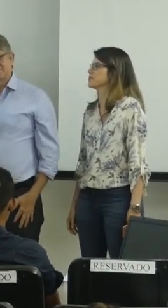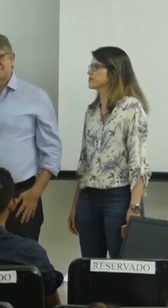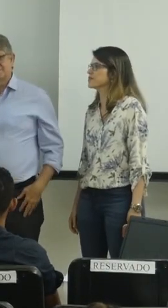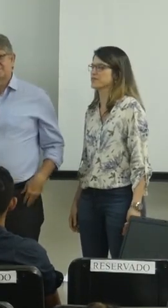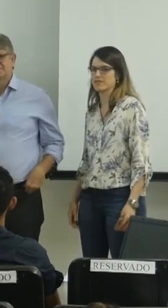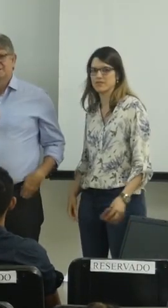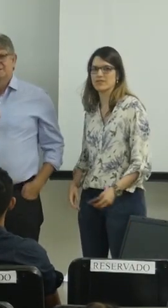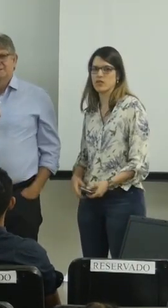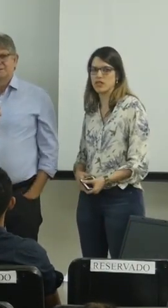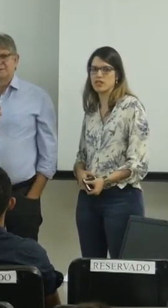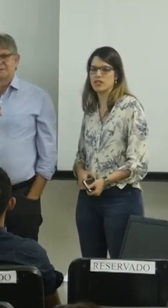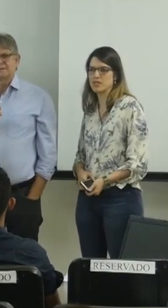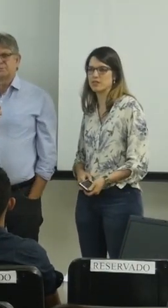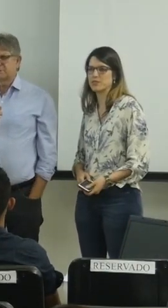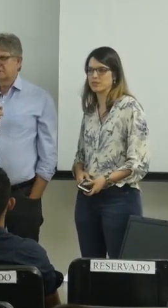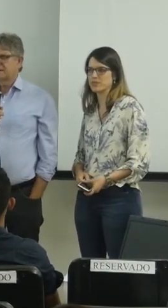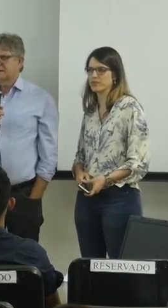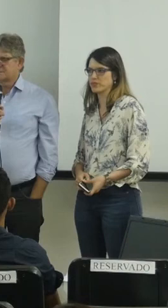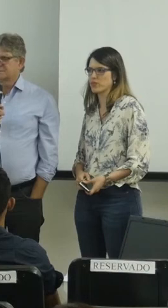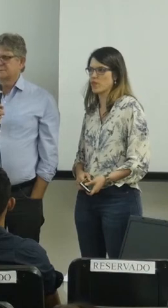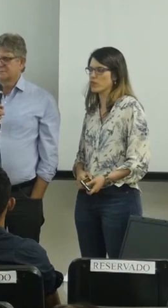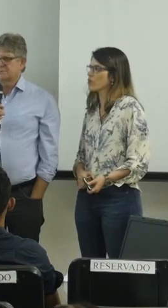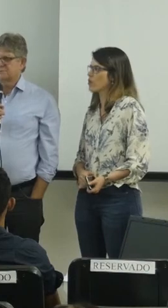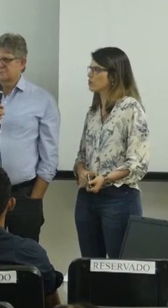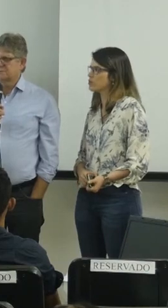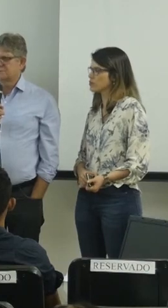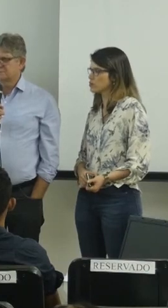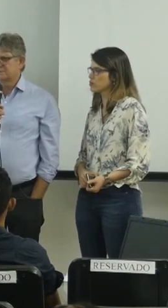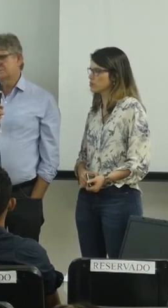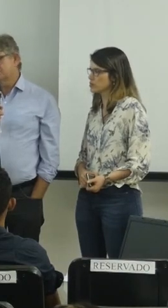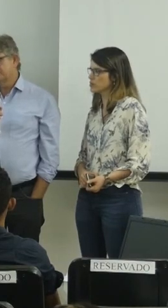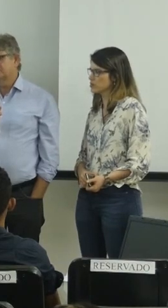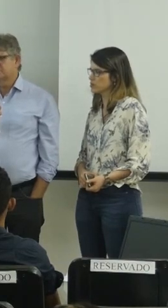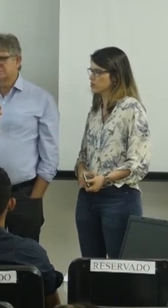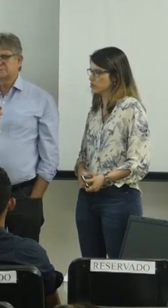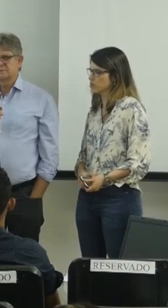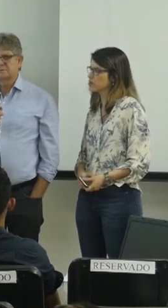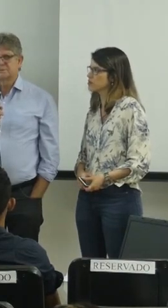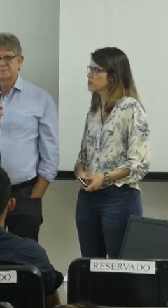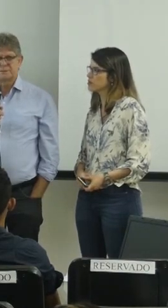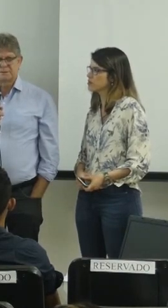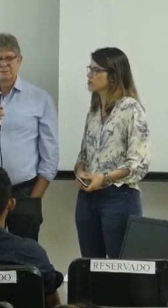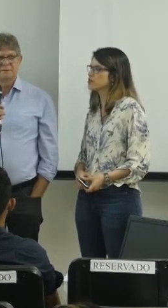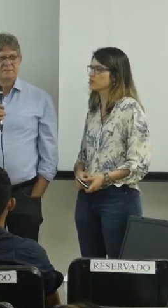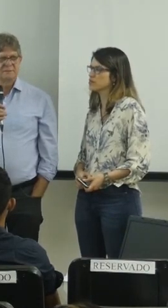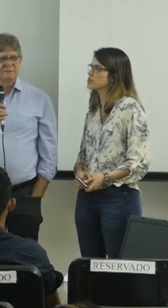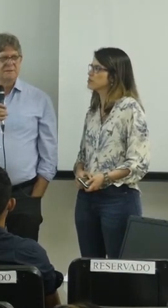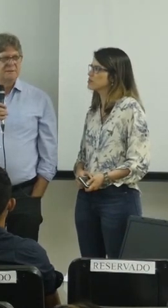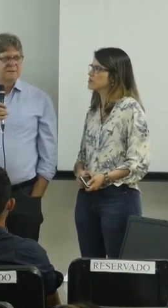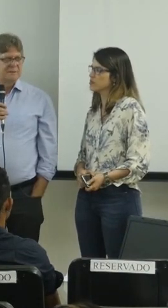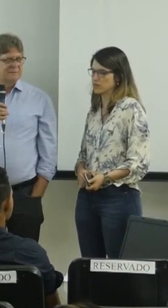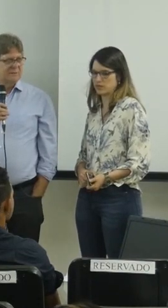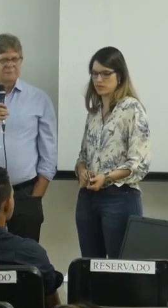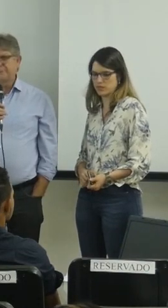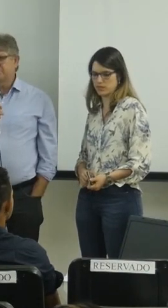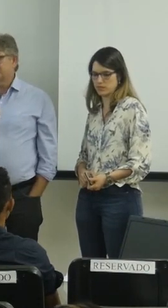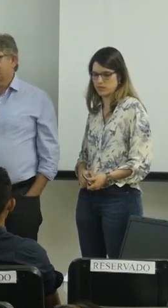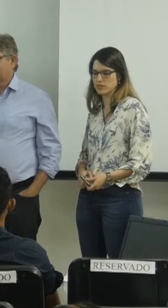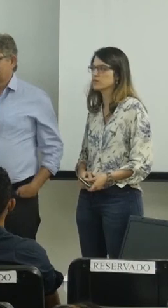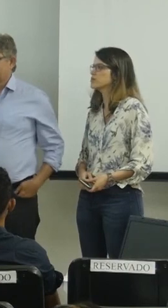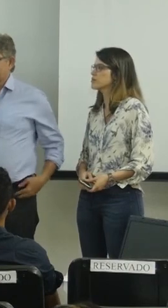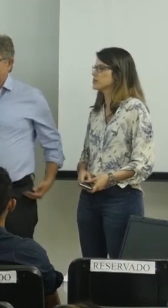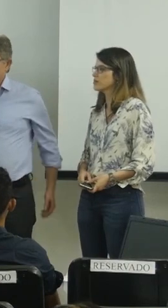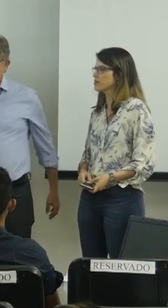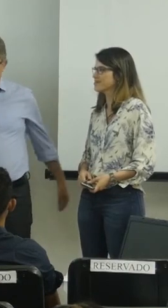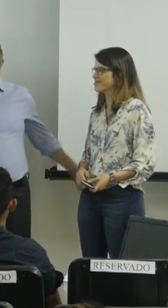importante, vocês, né, nessa oportunidade, discutir tudo isso, ouvir tudo isso que nós ouvimos aqui. Né? Então, tá bom,